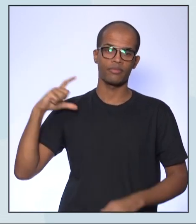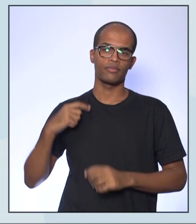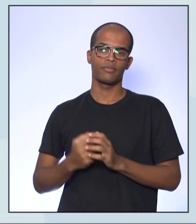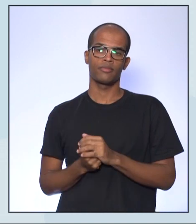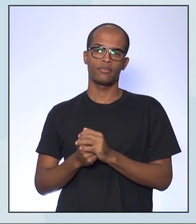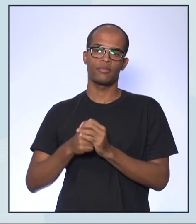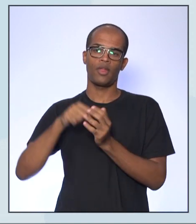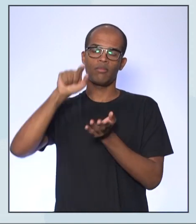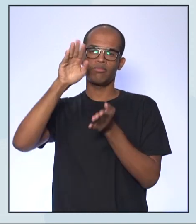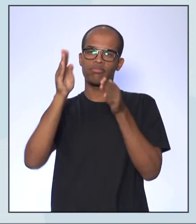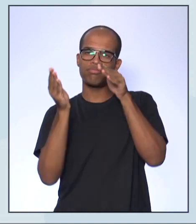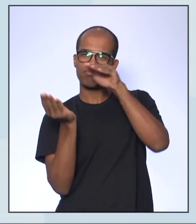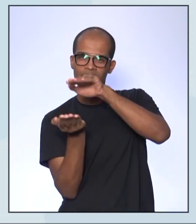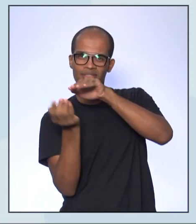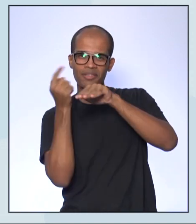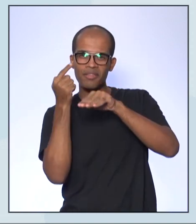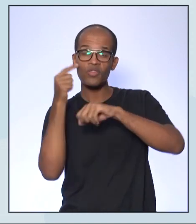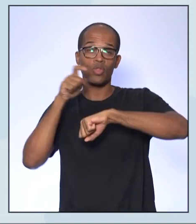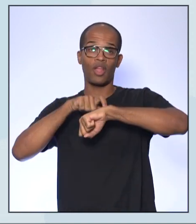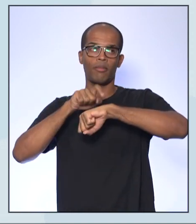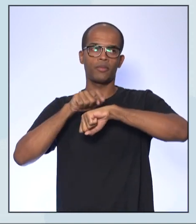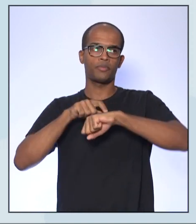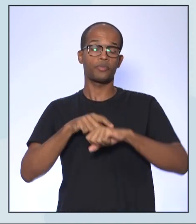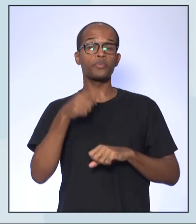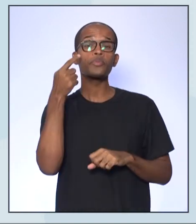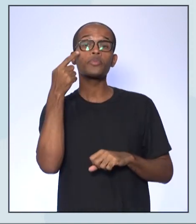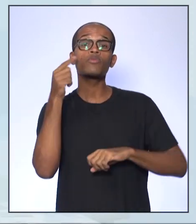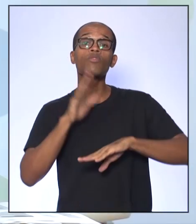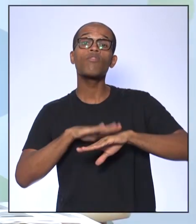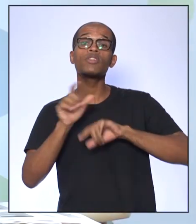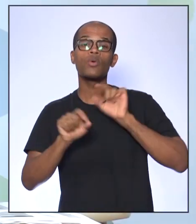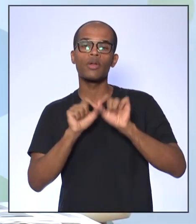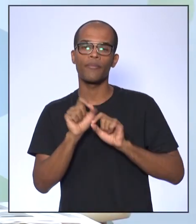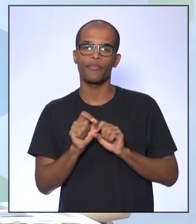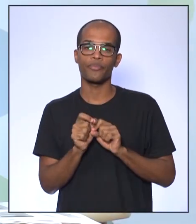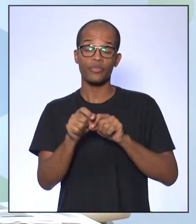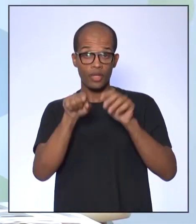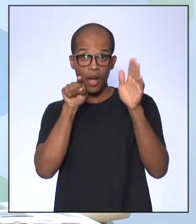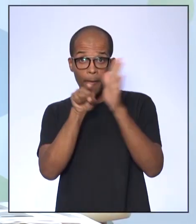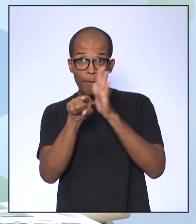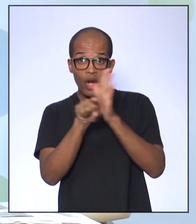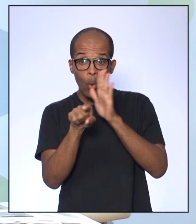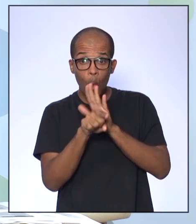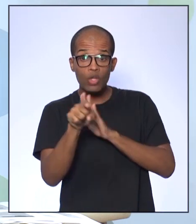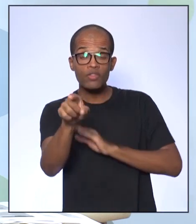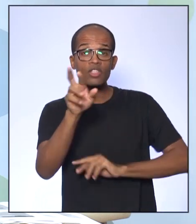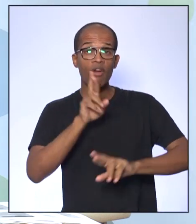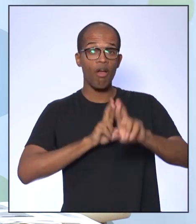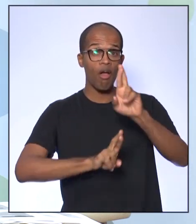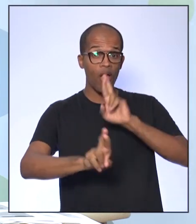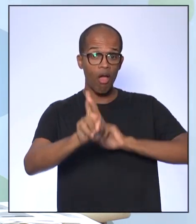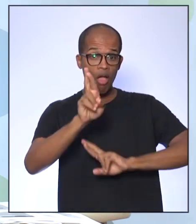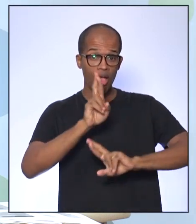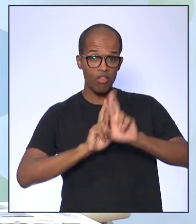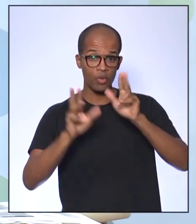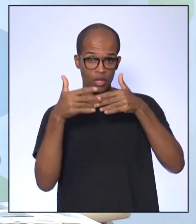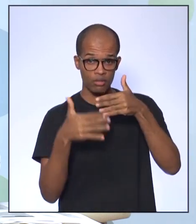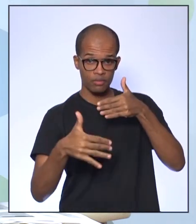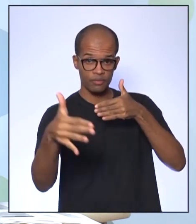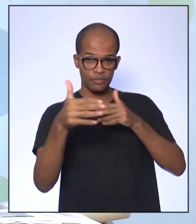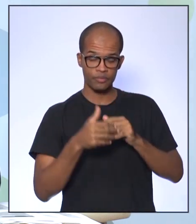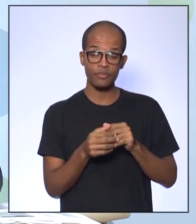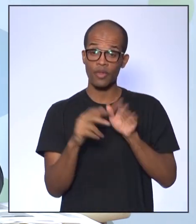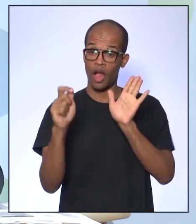né? Então, vamos fazer o seguinte. Vamos deixar uma pergunta para ser respondida ao longo da aula.